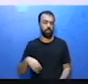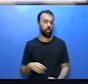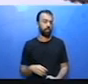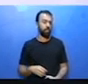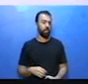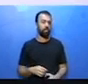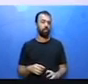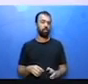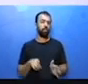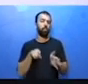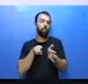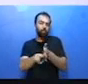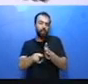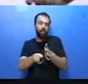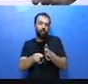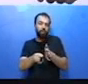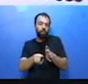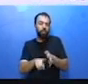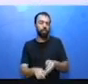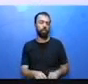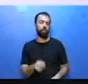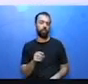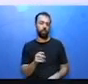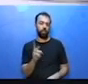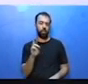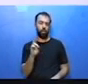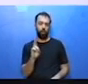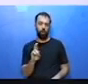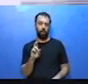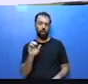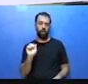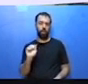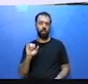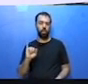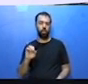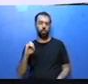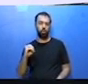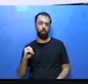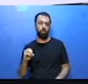exercício pede o valor do raio da roda do caminhão.